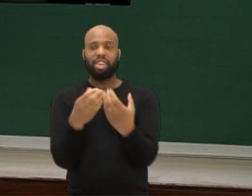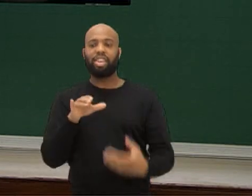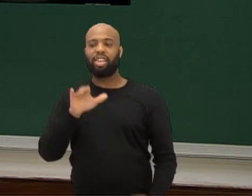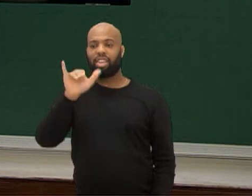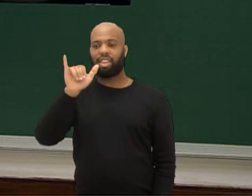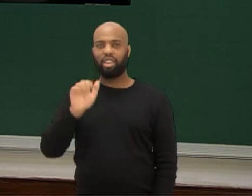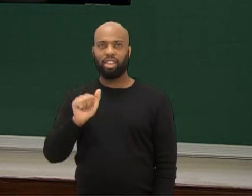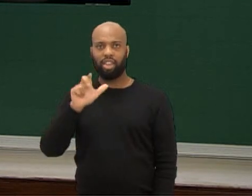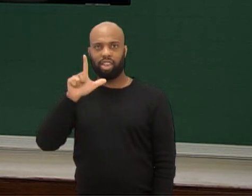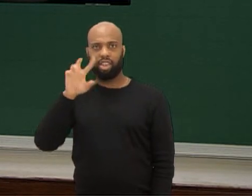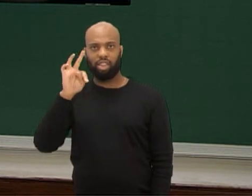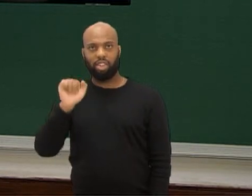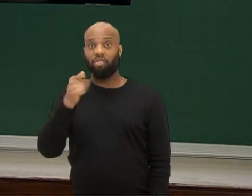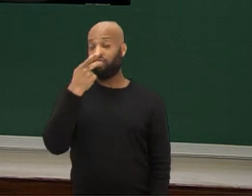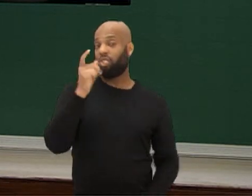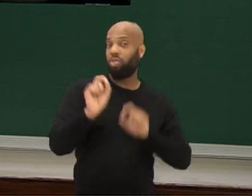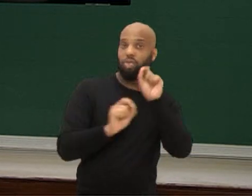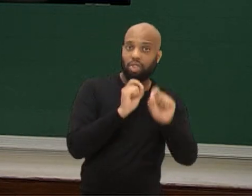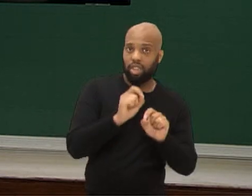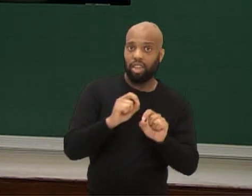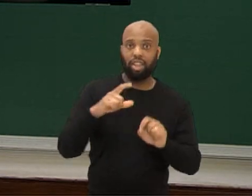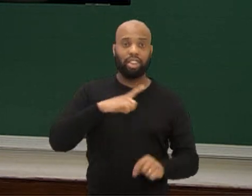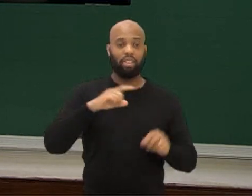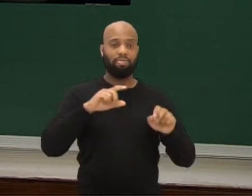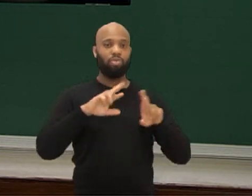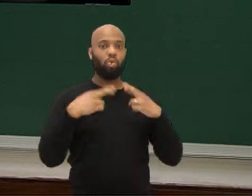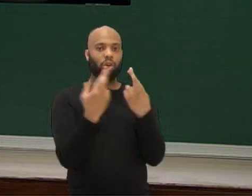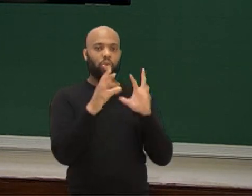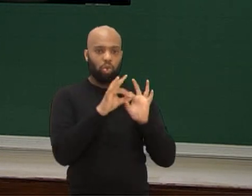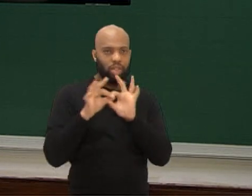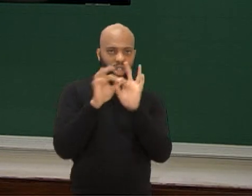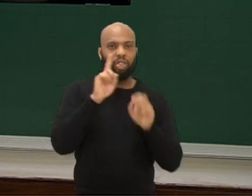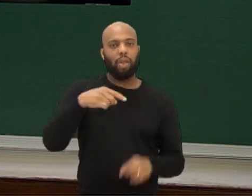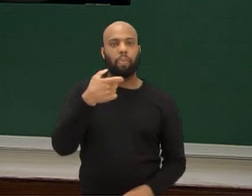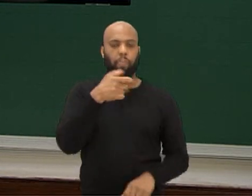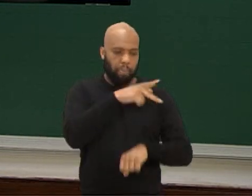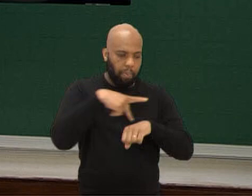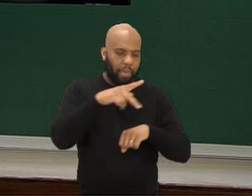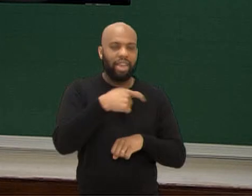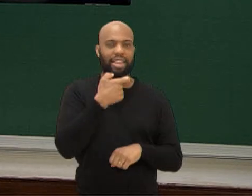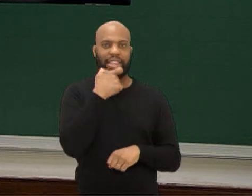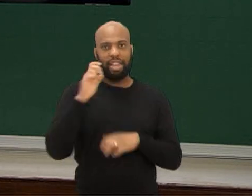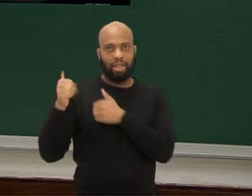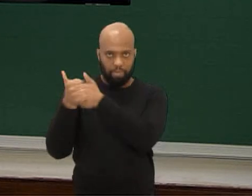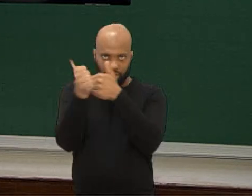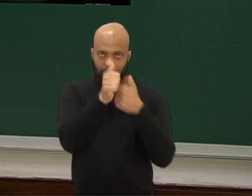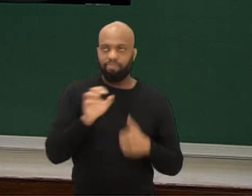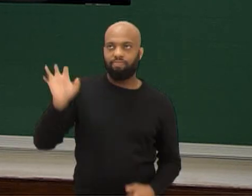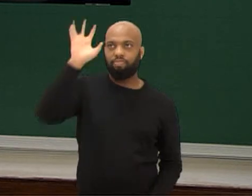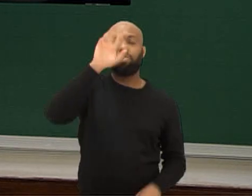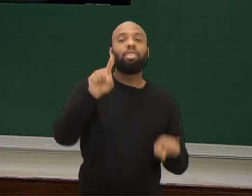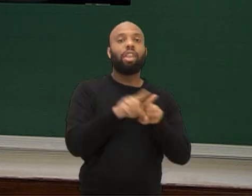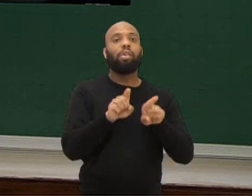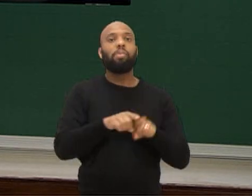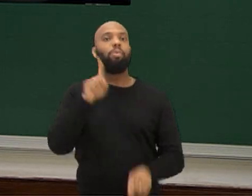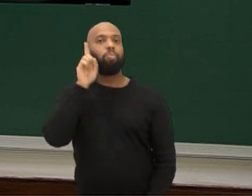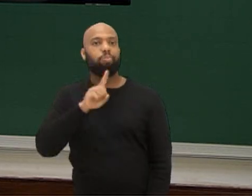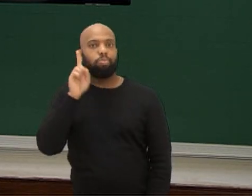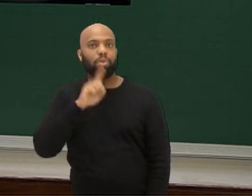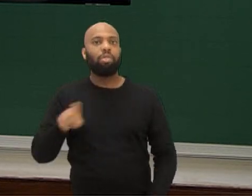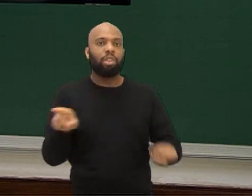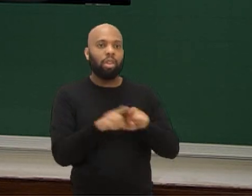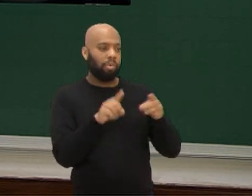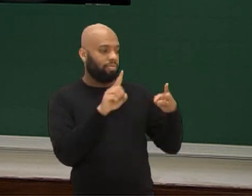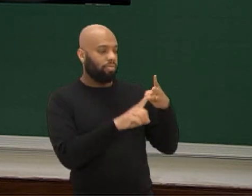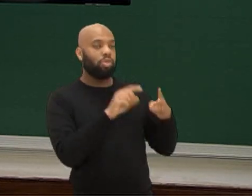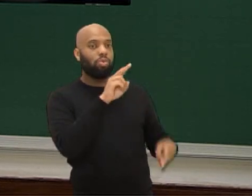determinar o seguinte, né? O Reino Unido, os Estados Unidos e a União Soviética, eles vão